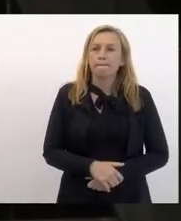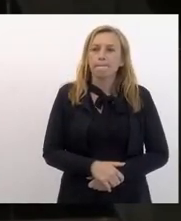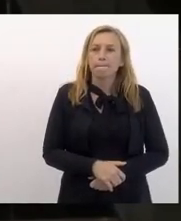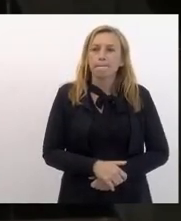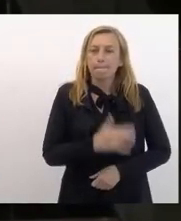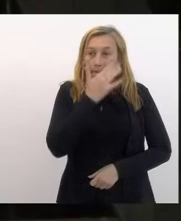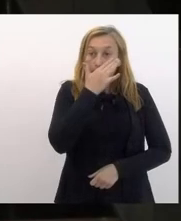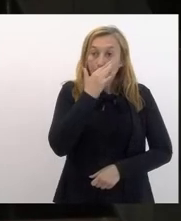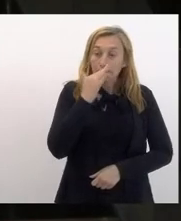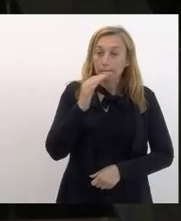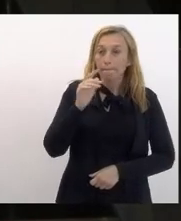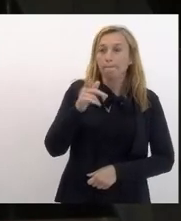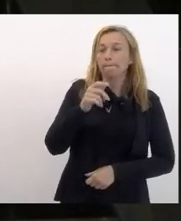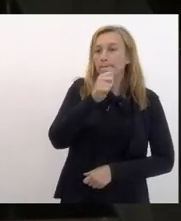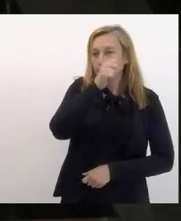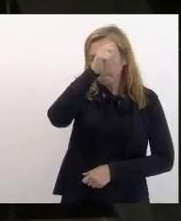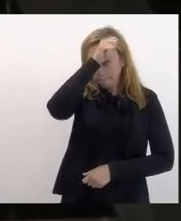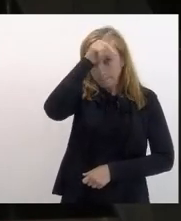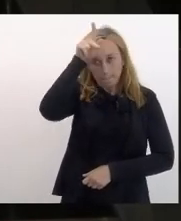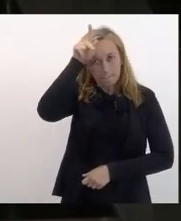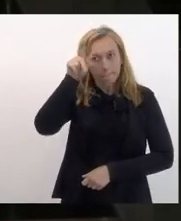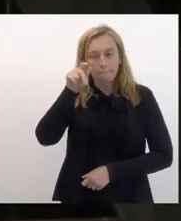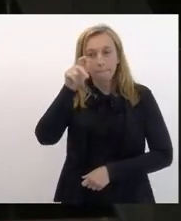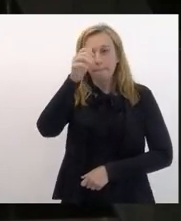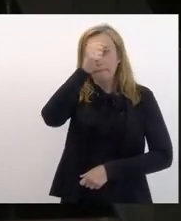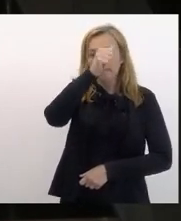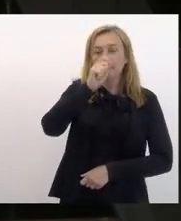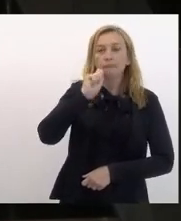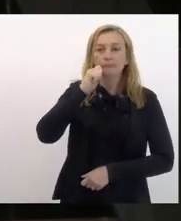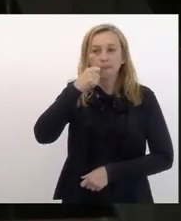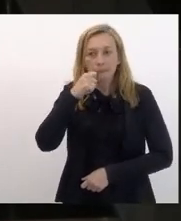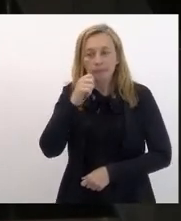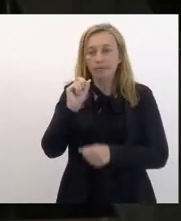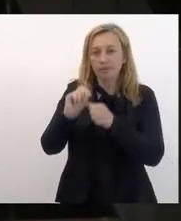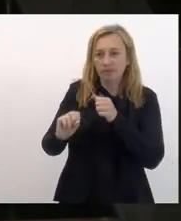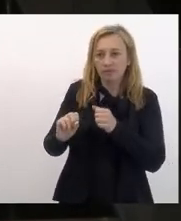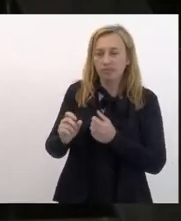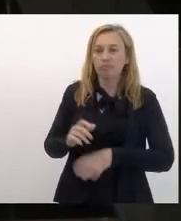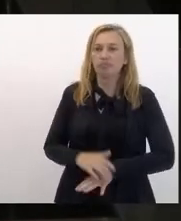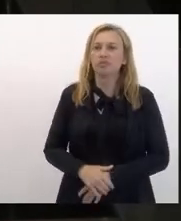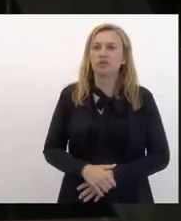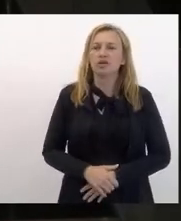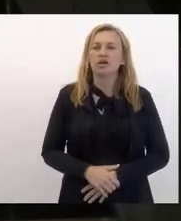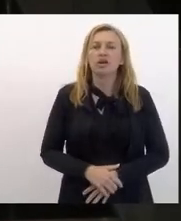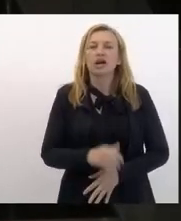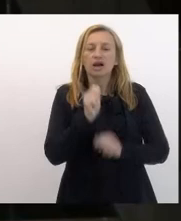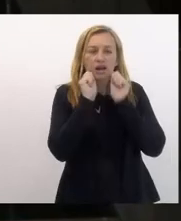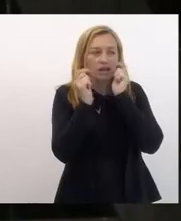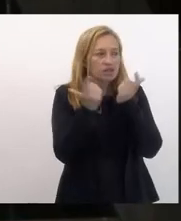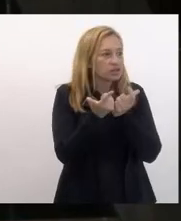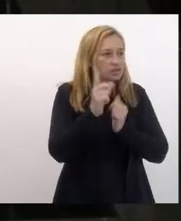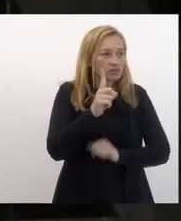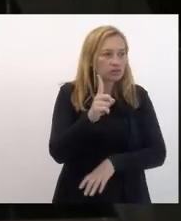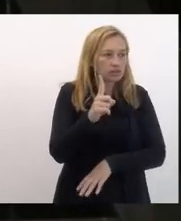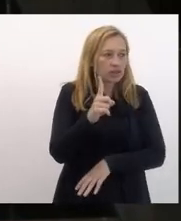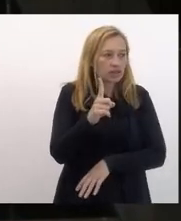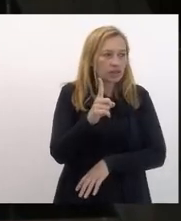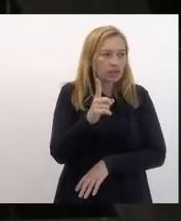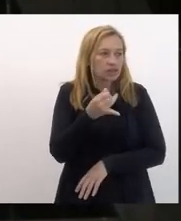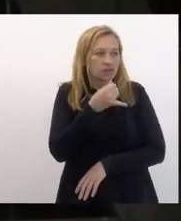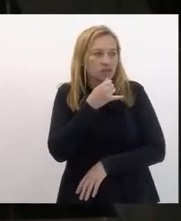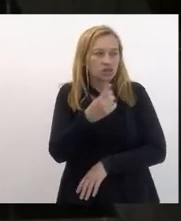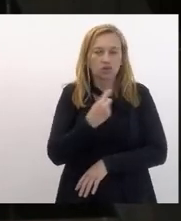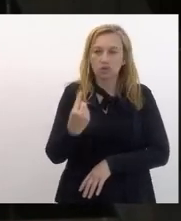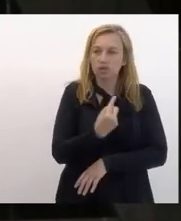está fazendo, eu sei que a Alerj não irá nos decepcionar, não irá mais uma vez, é bom que